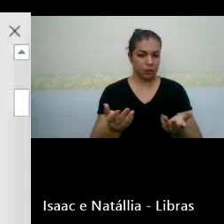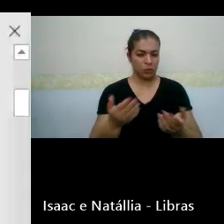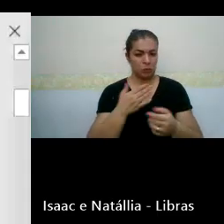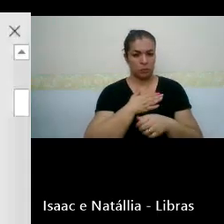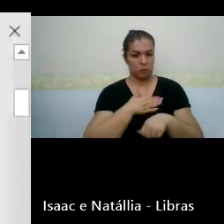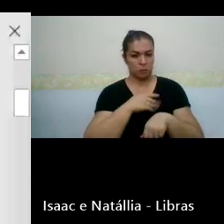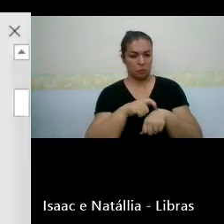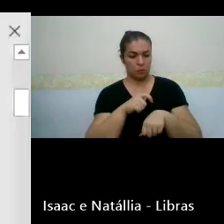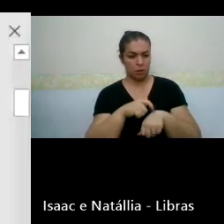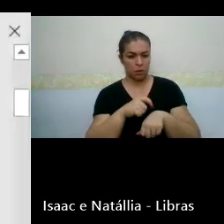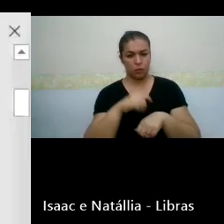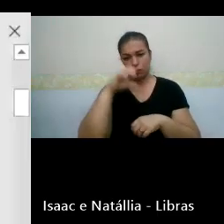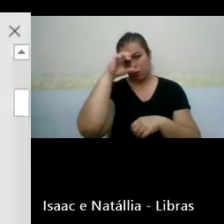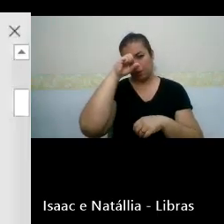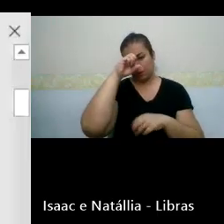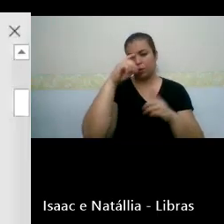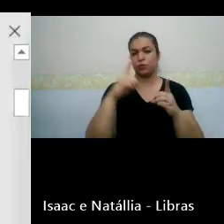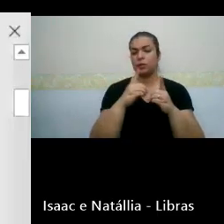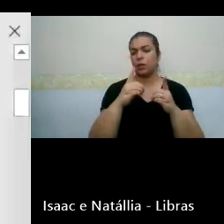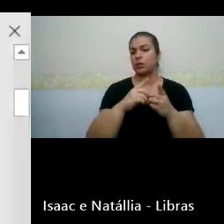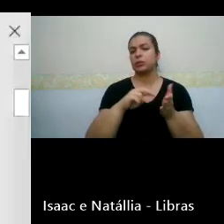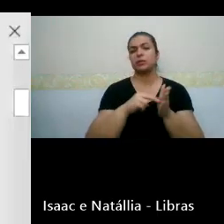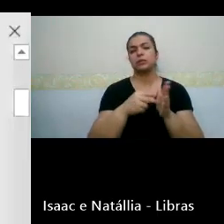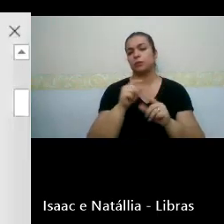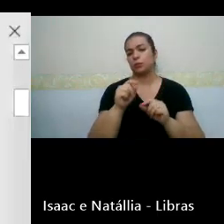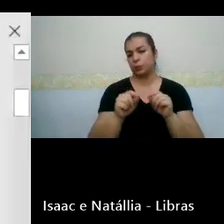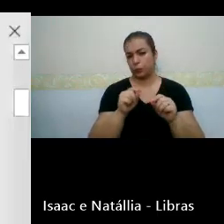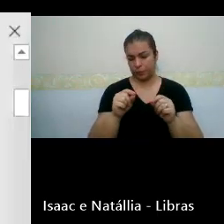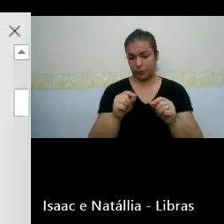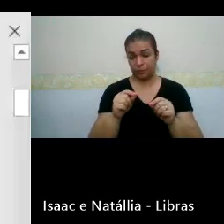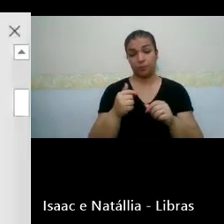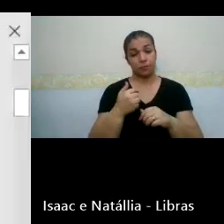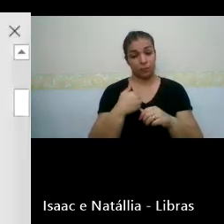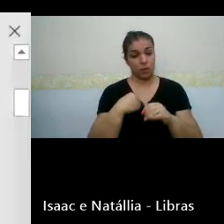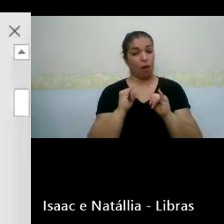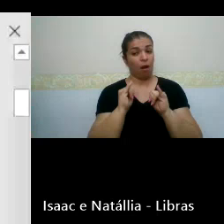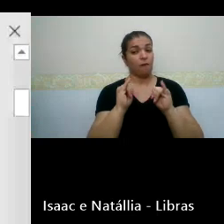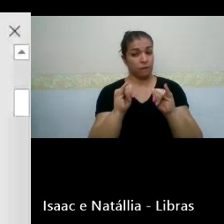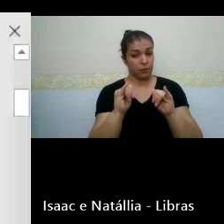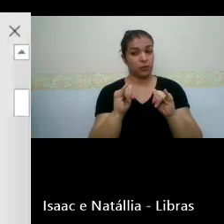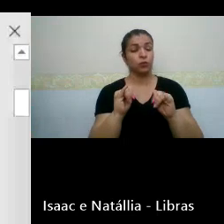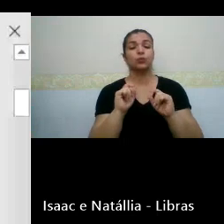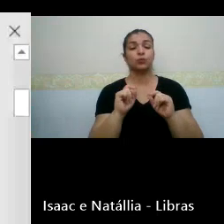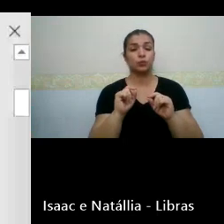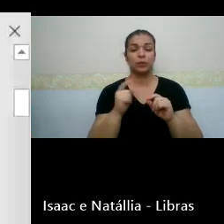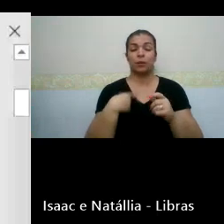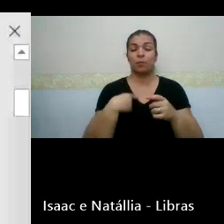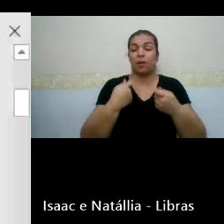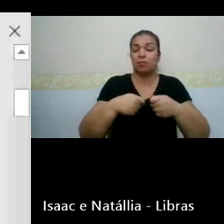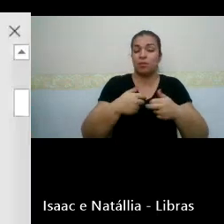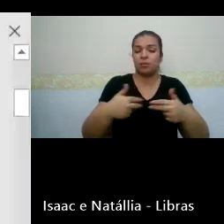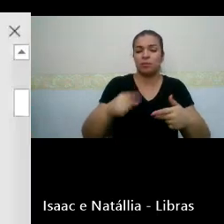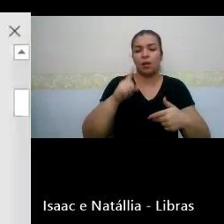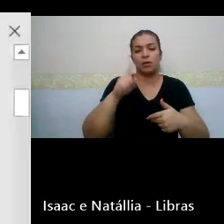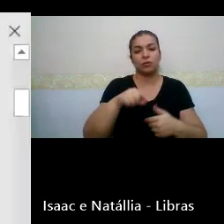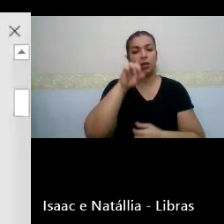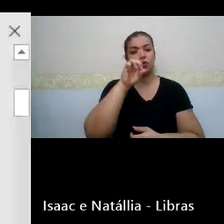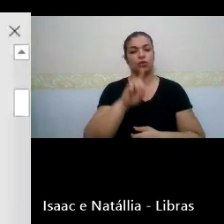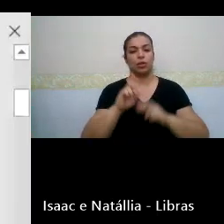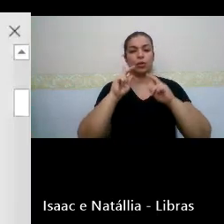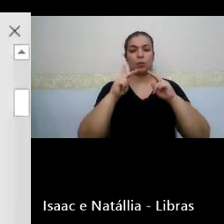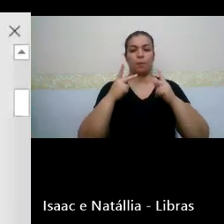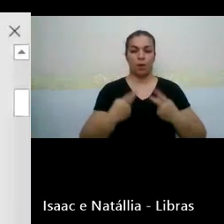de aprender didática, eu digo para você que é uma necessidade, é um direito humano, é